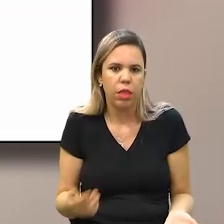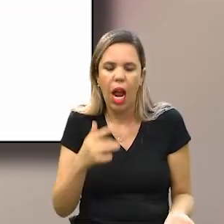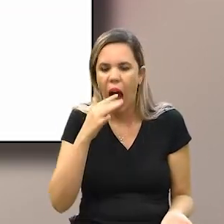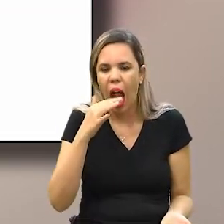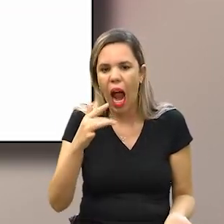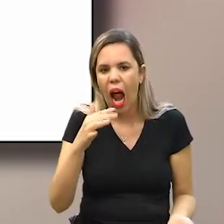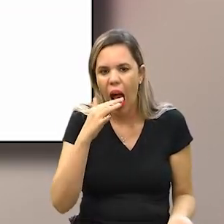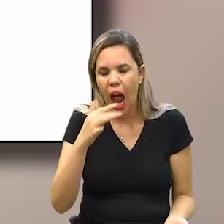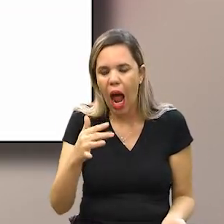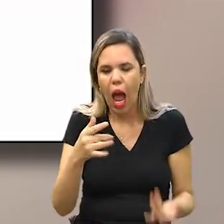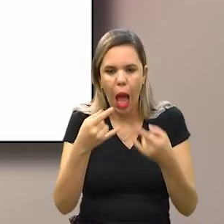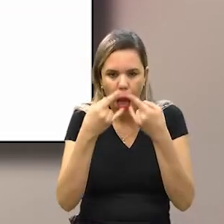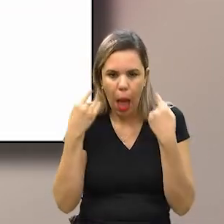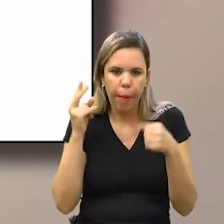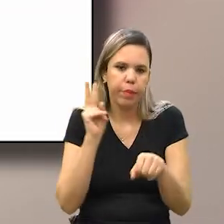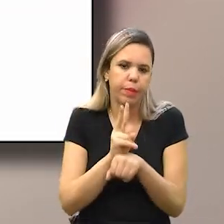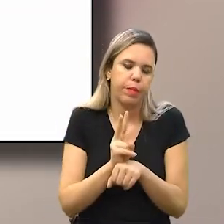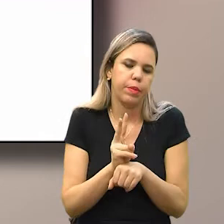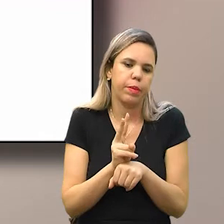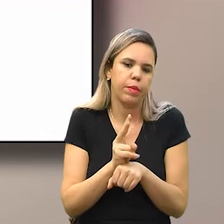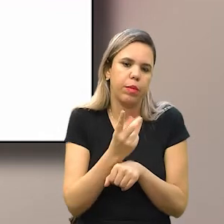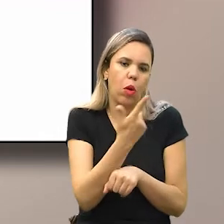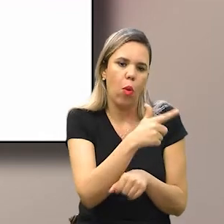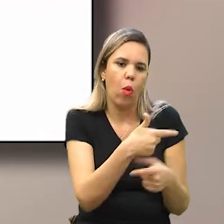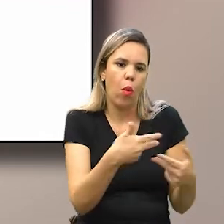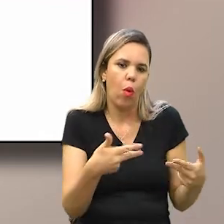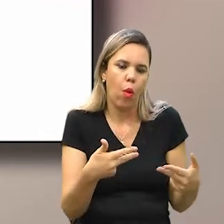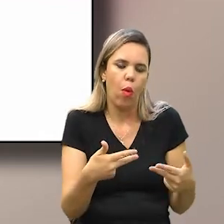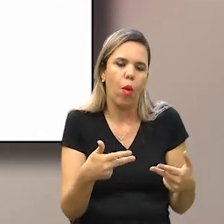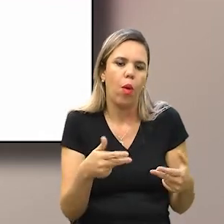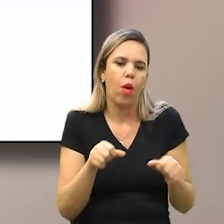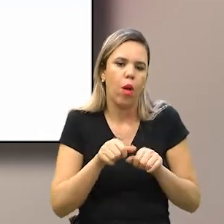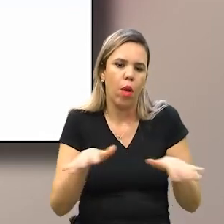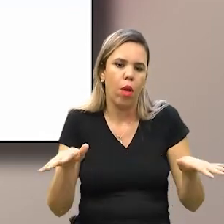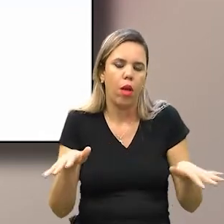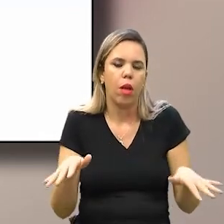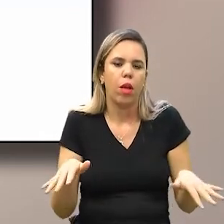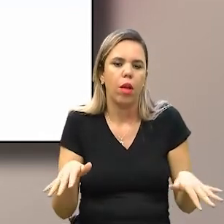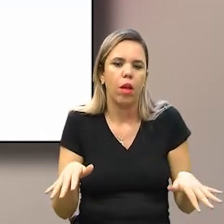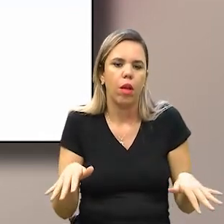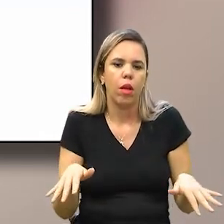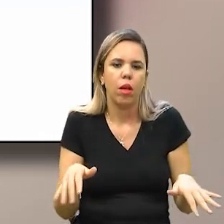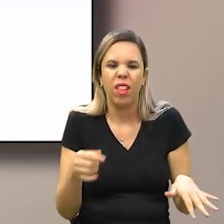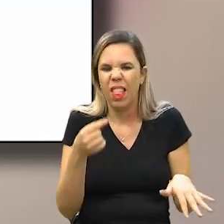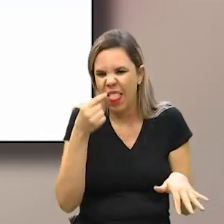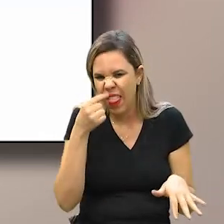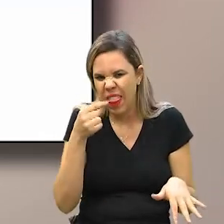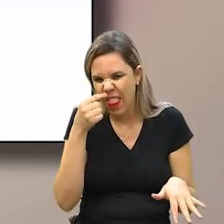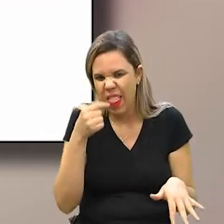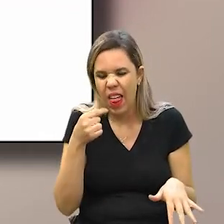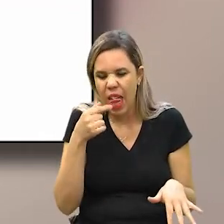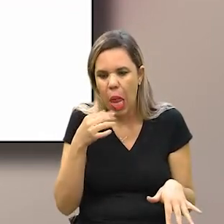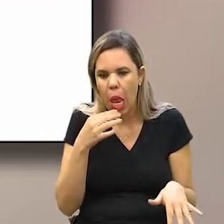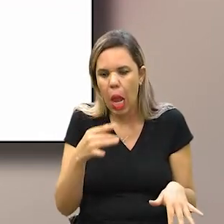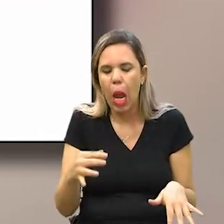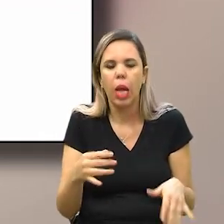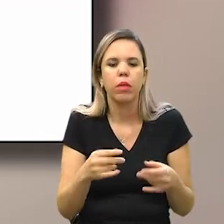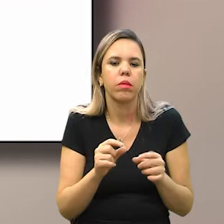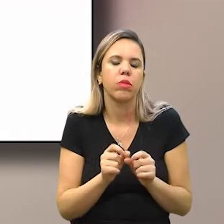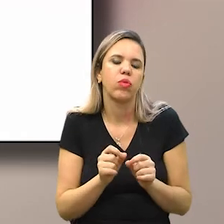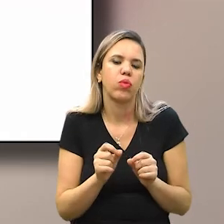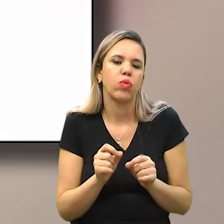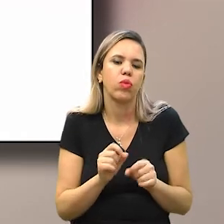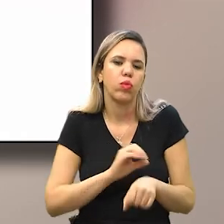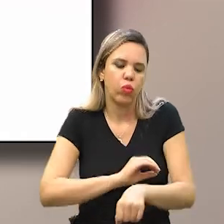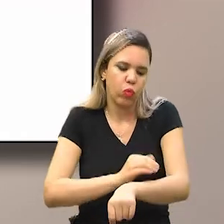aérea. Então, a máscara protegeria. E a outra forma de contágio seria o contágio com a secreção das